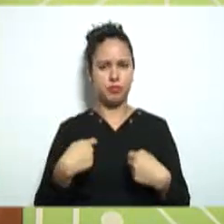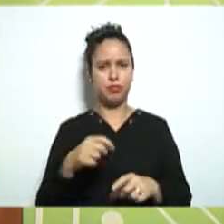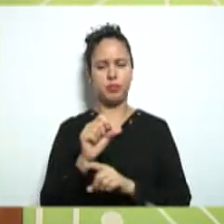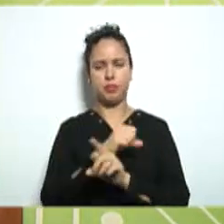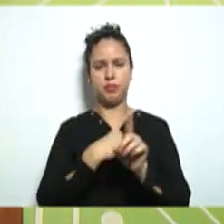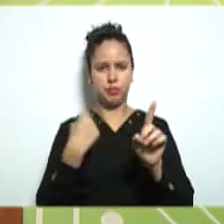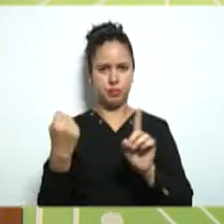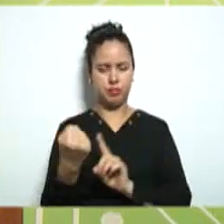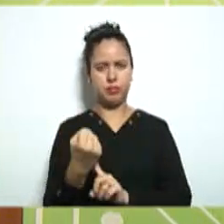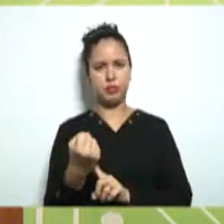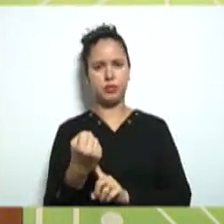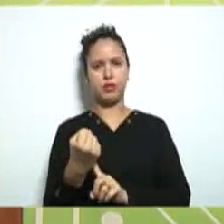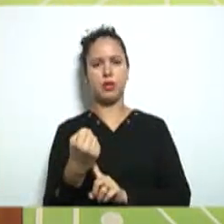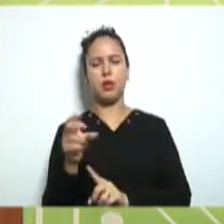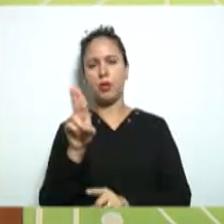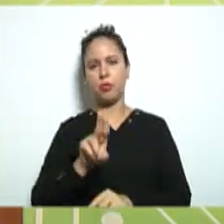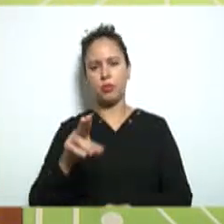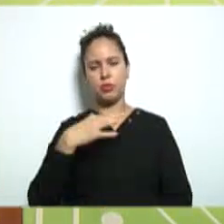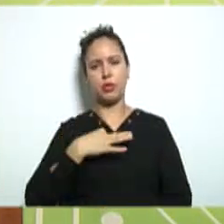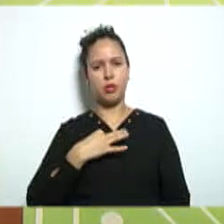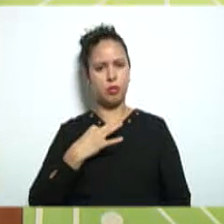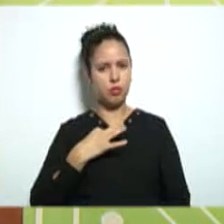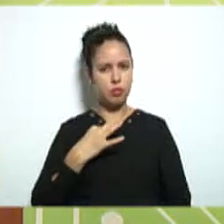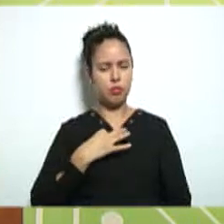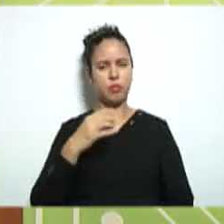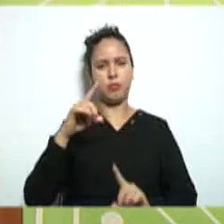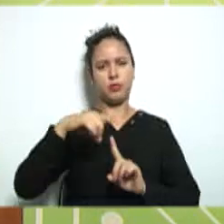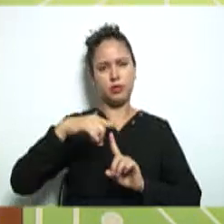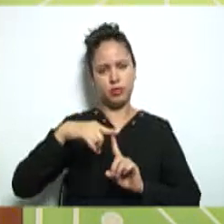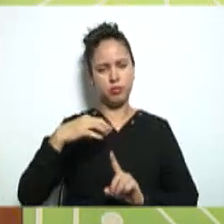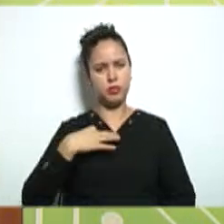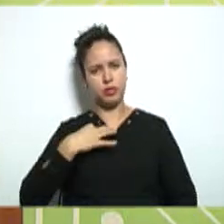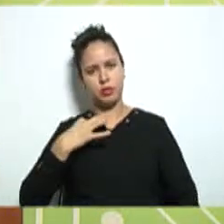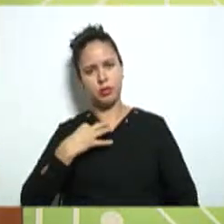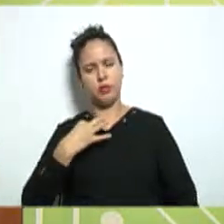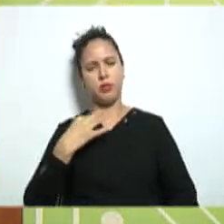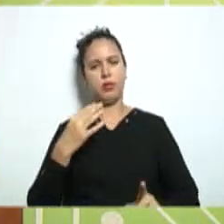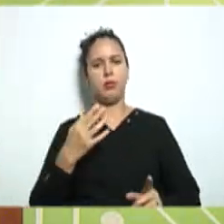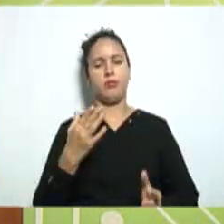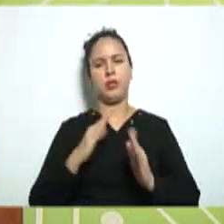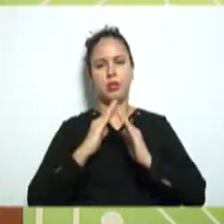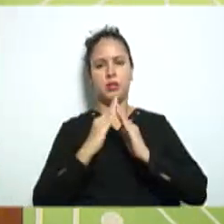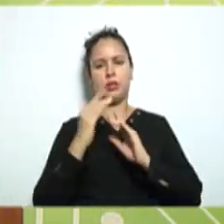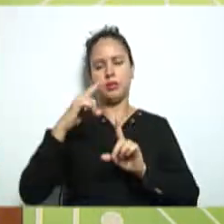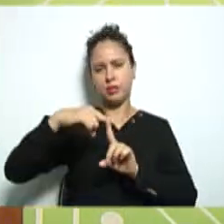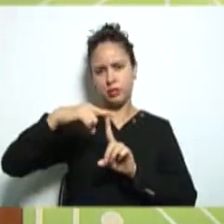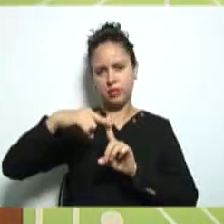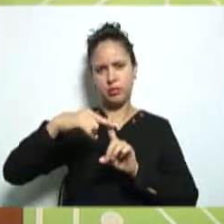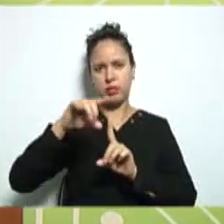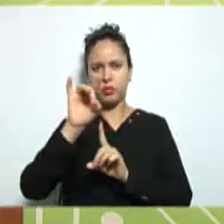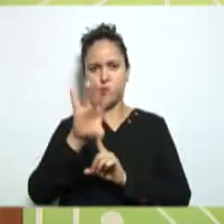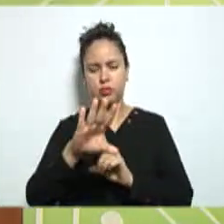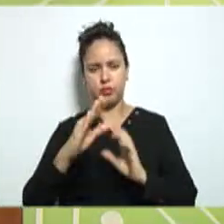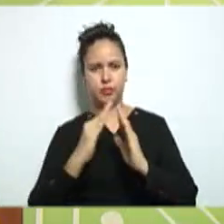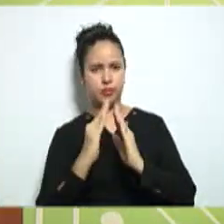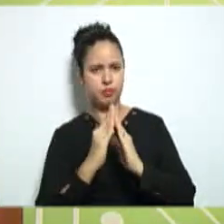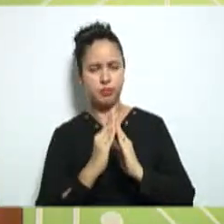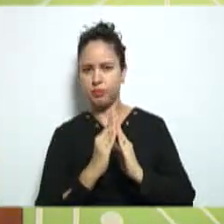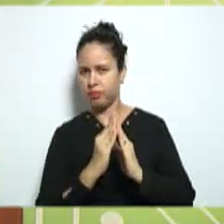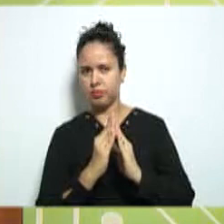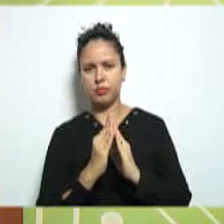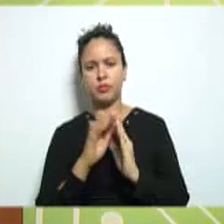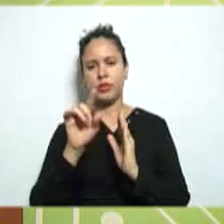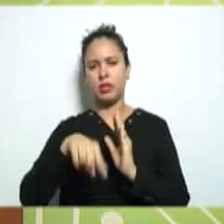determinado tipo de roupa, de morar em determinado tipo de casa. Então não é só morar, é morar de uma